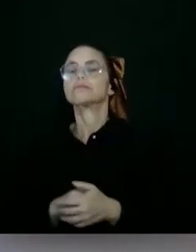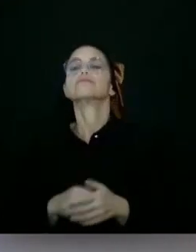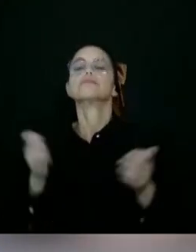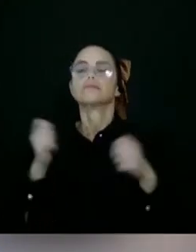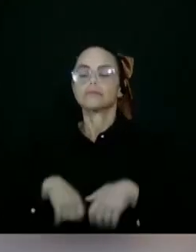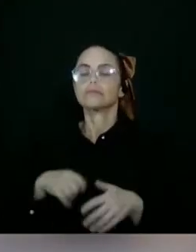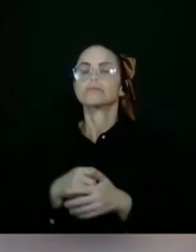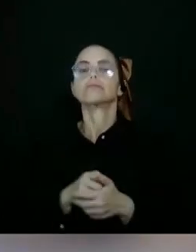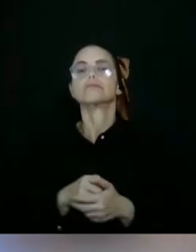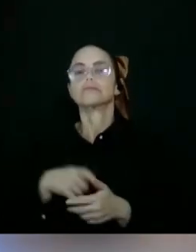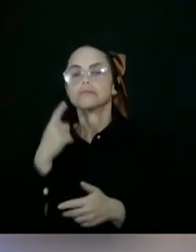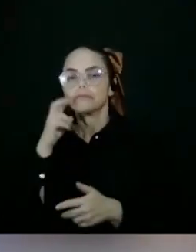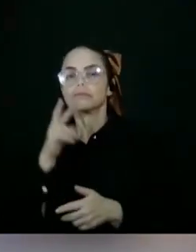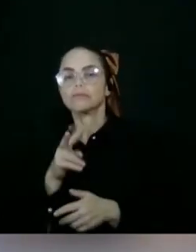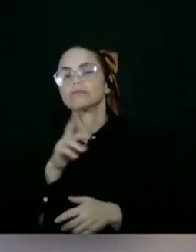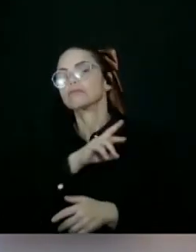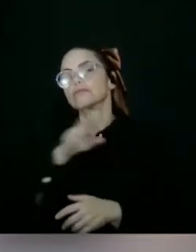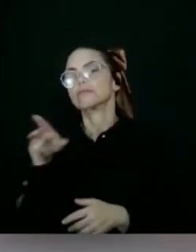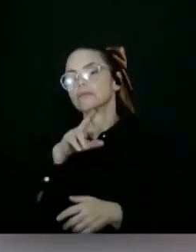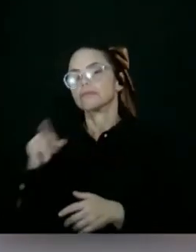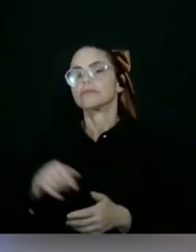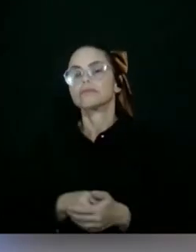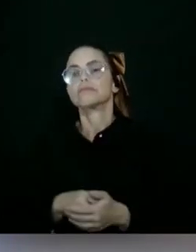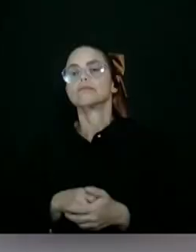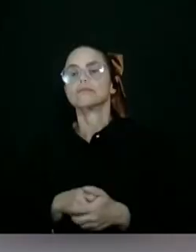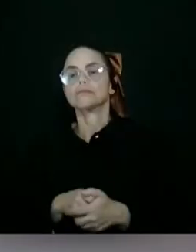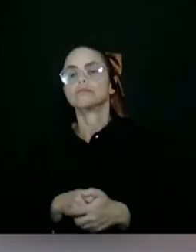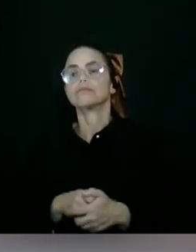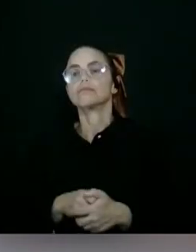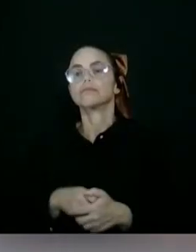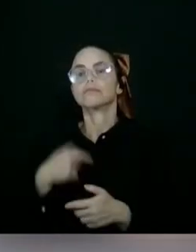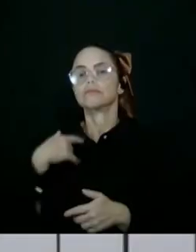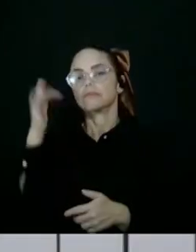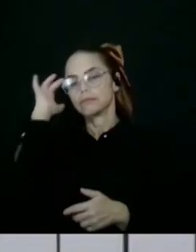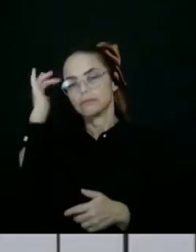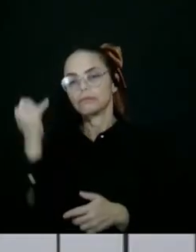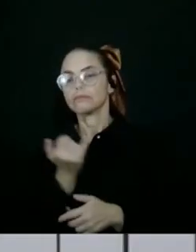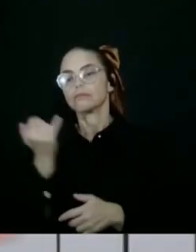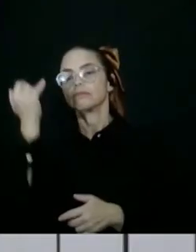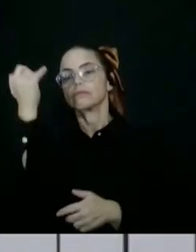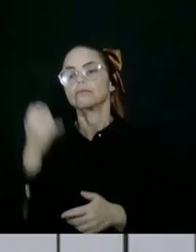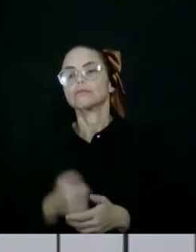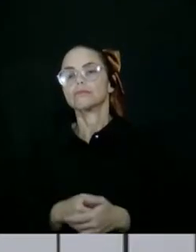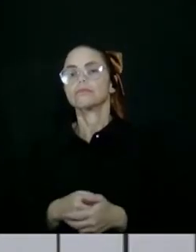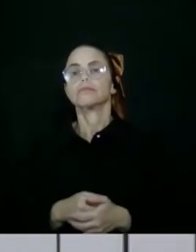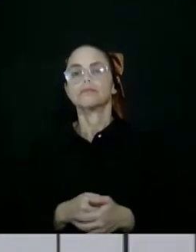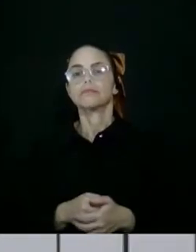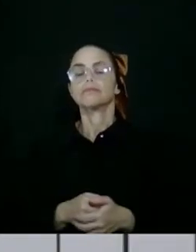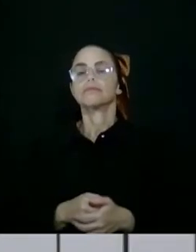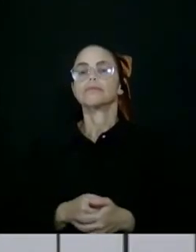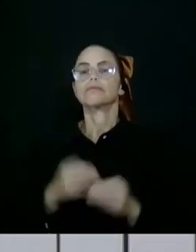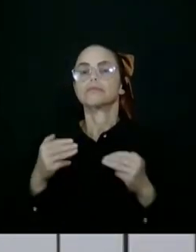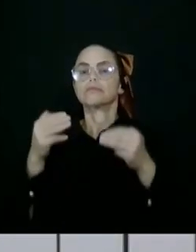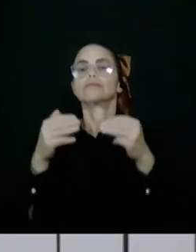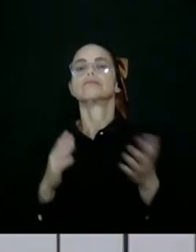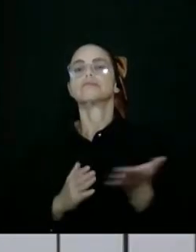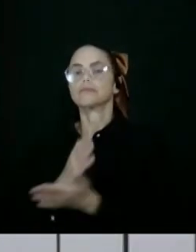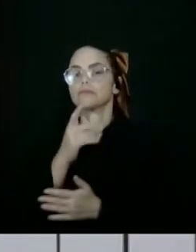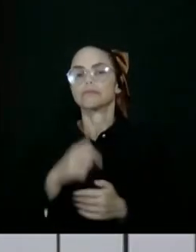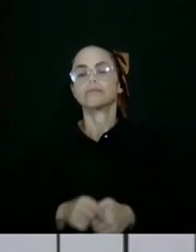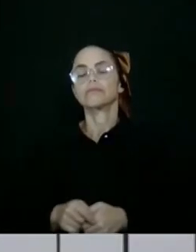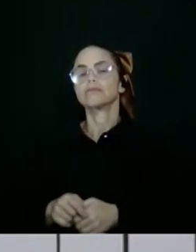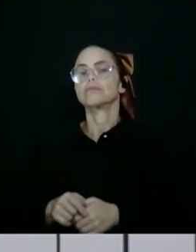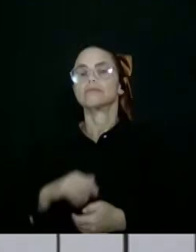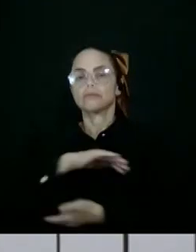um olhar diferente ou diferenciado para ela, eu acho que isso é muito importante. Uma moção aprovada na Câmara Municipal